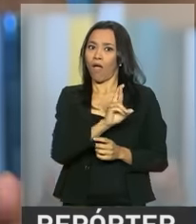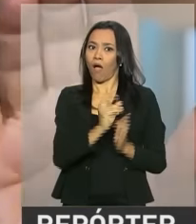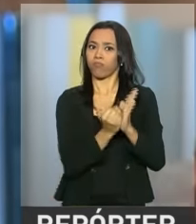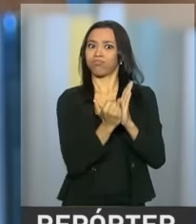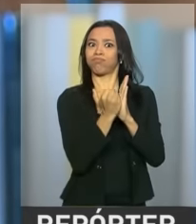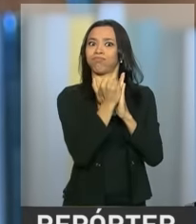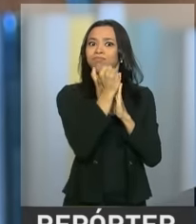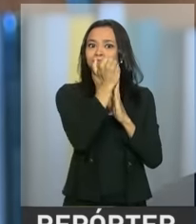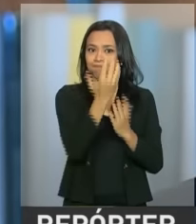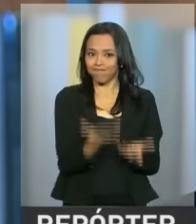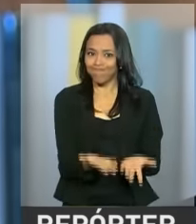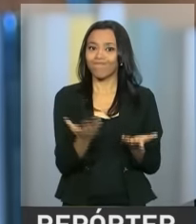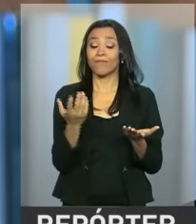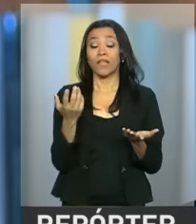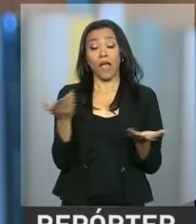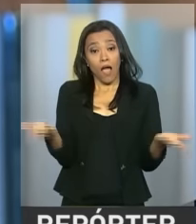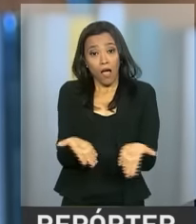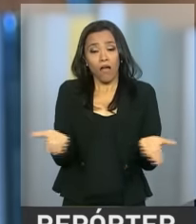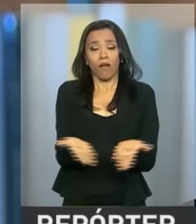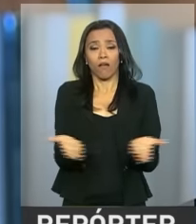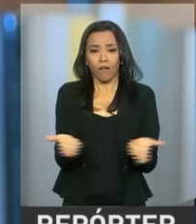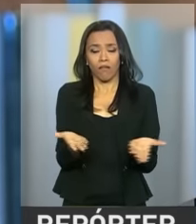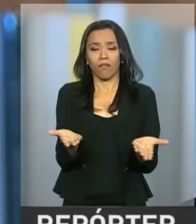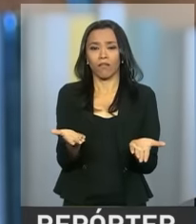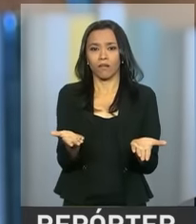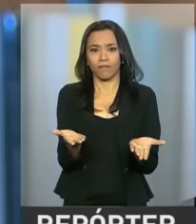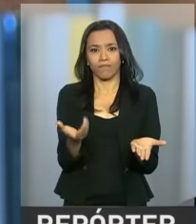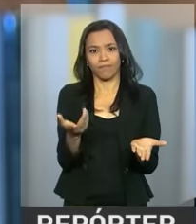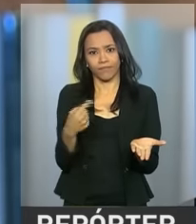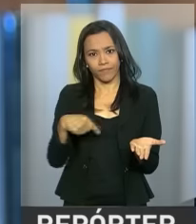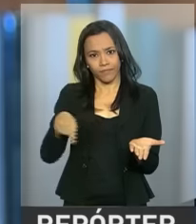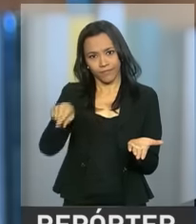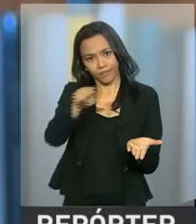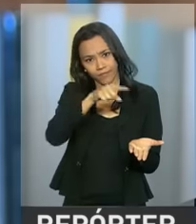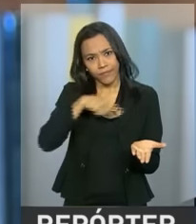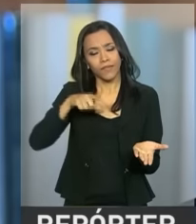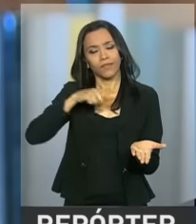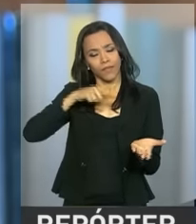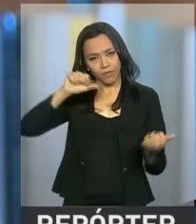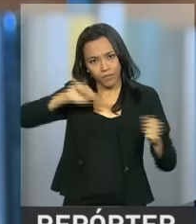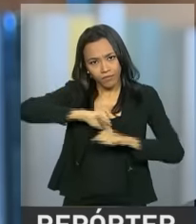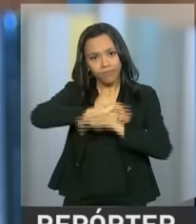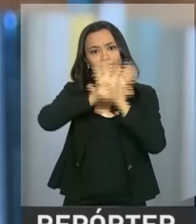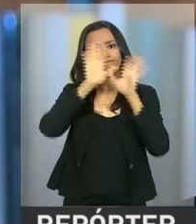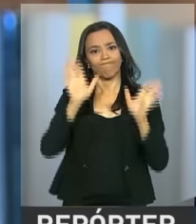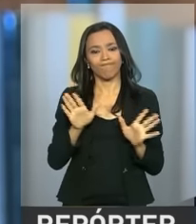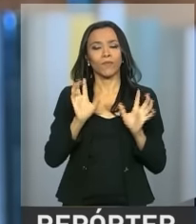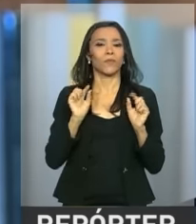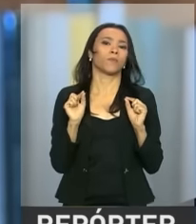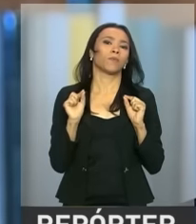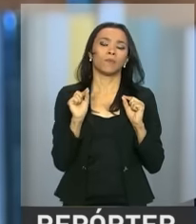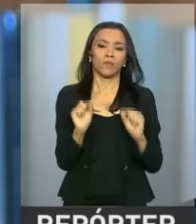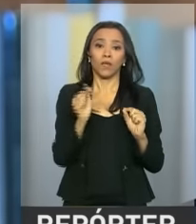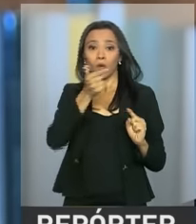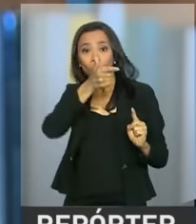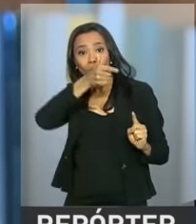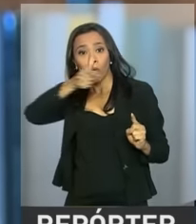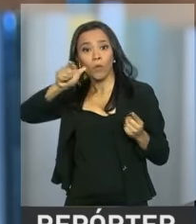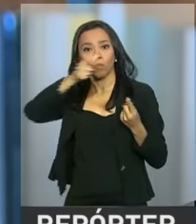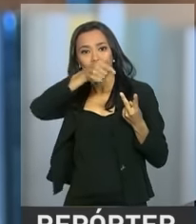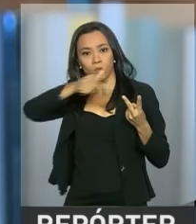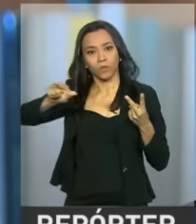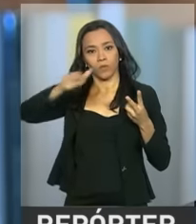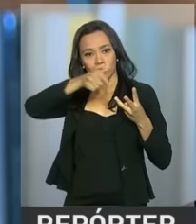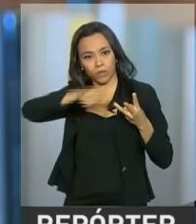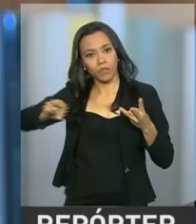mercado mas agora começa a se ficar a televisão Clara disso Alé do mais e outros índices